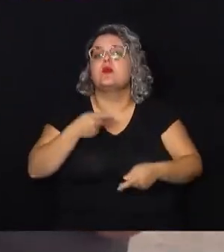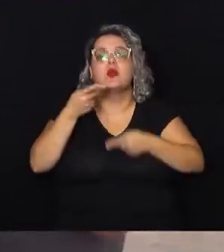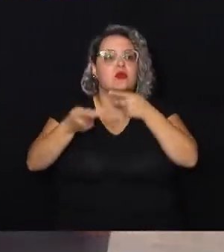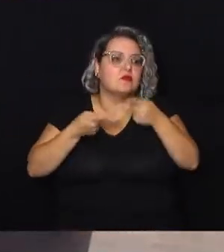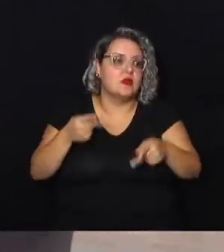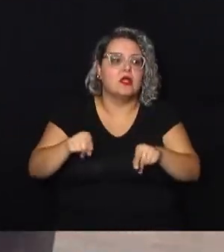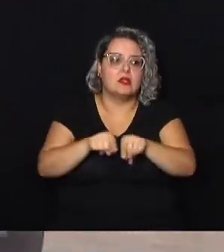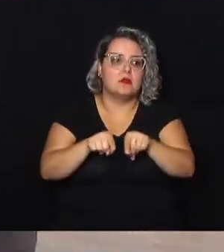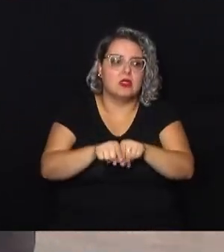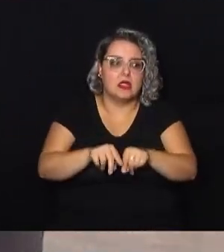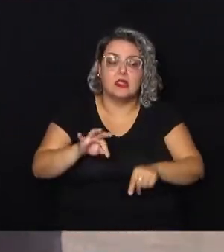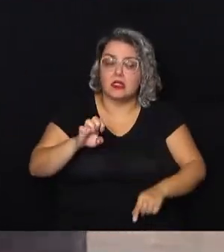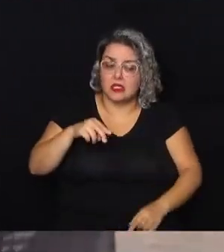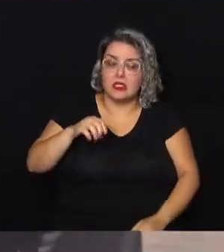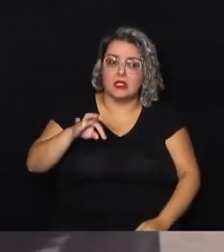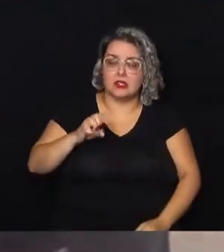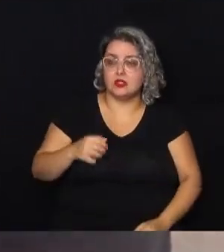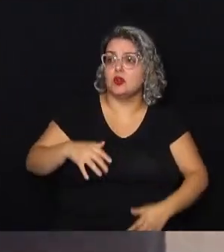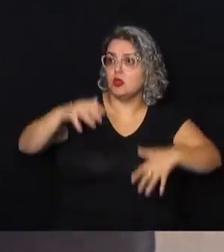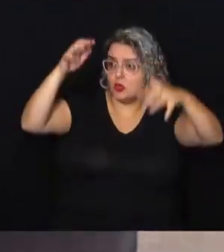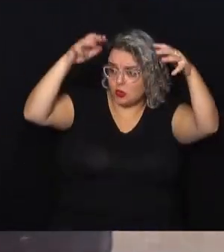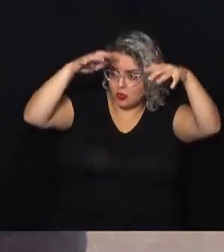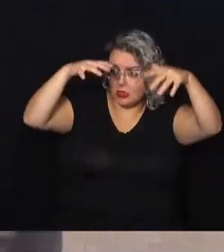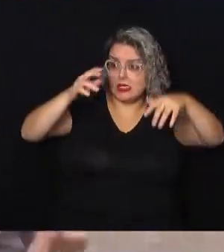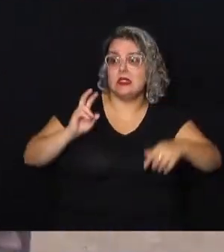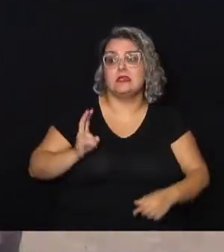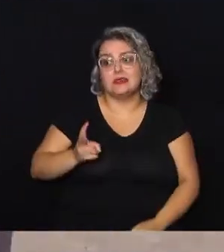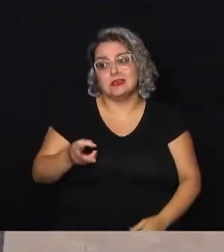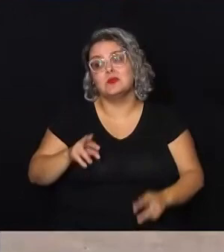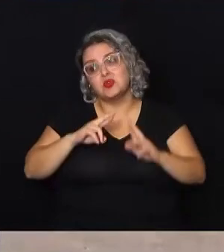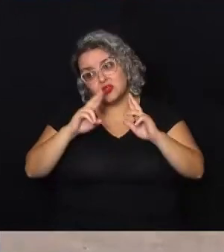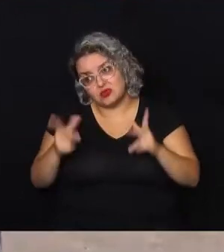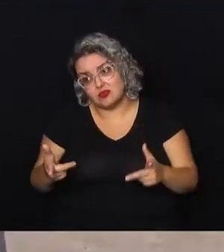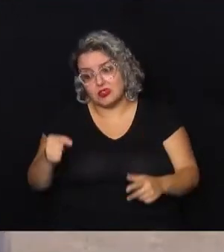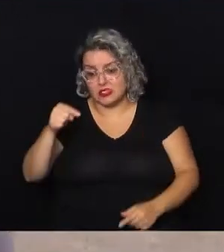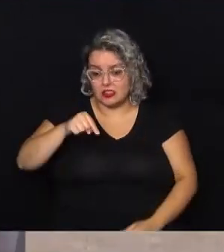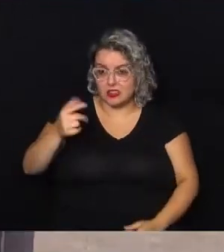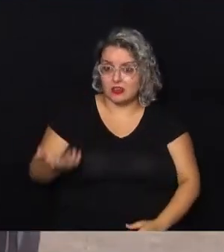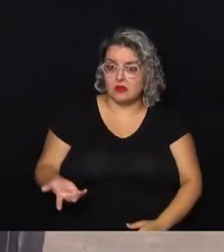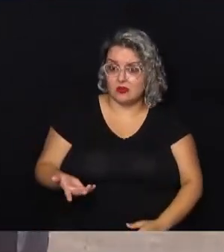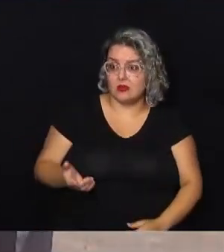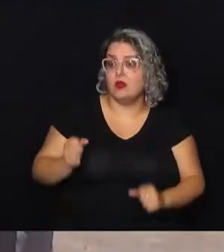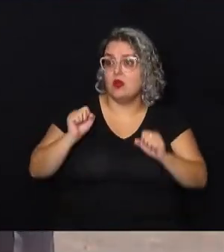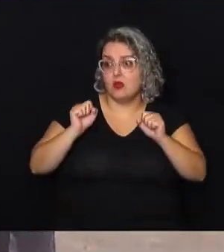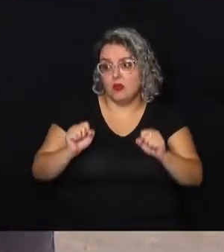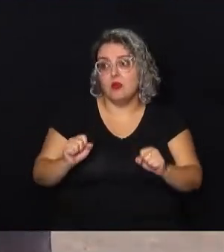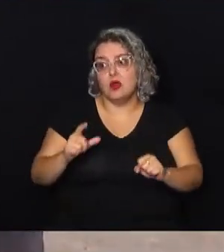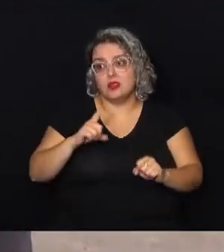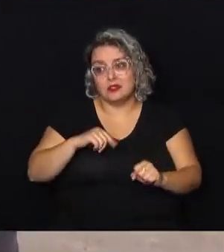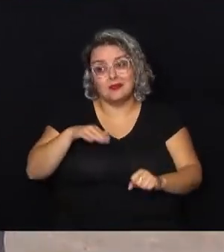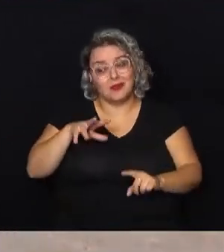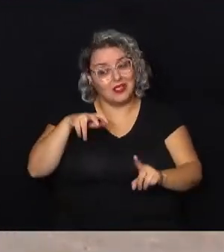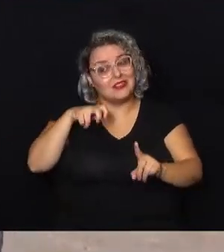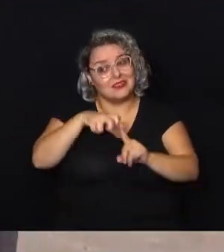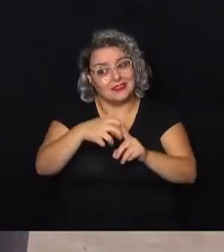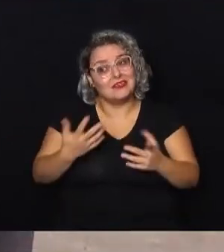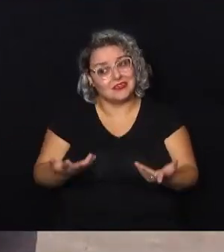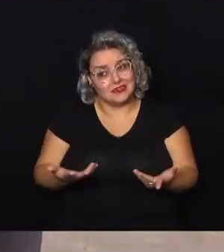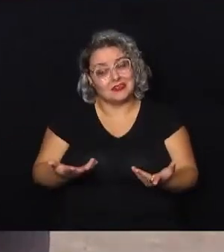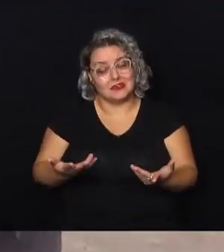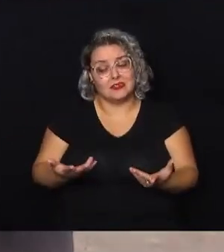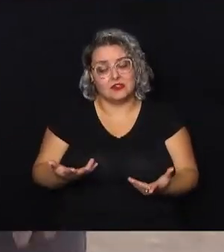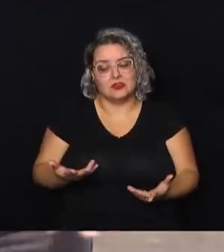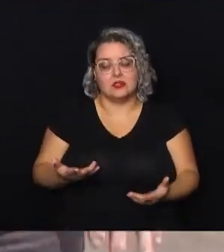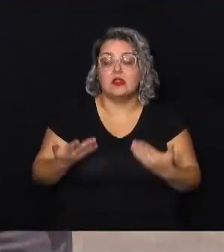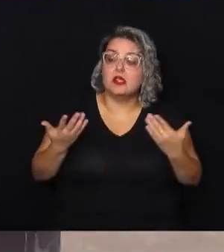sobre isso, Tenente, por favor? Condição de chuva é sempre uma condição adversa que pode gerar um pouco mais de acidentes, né, de sinistros.